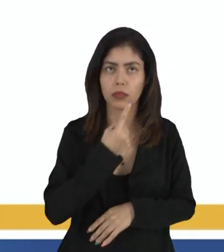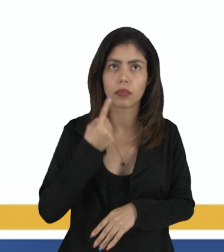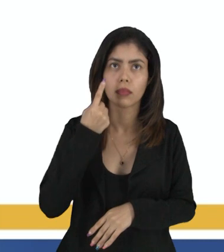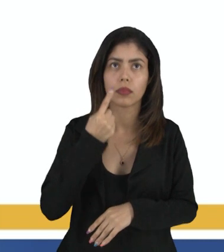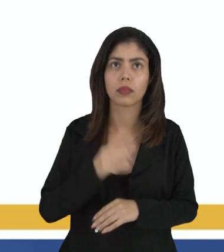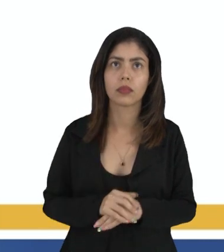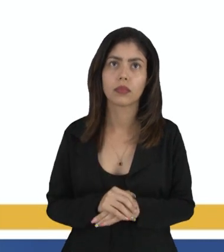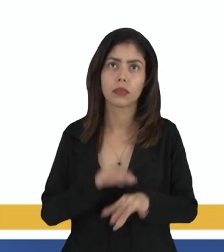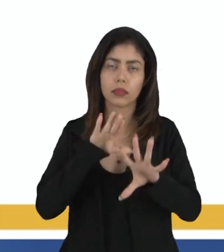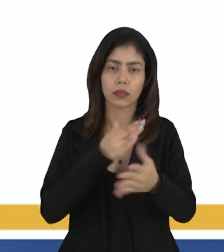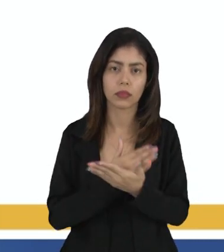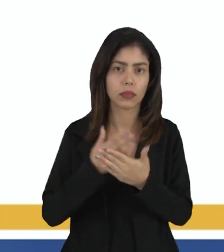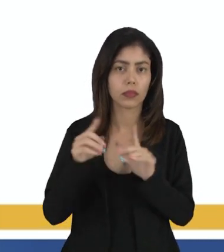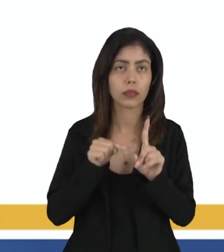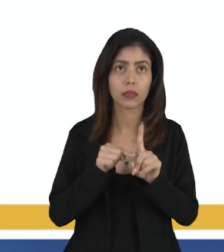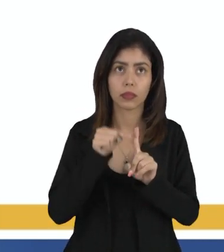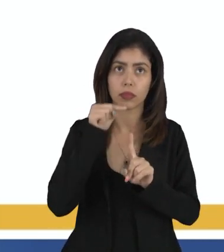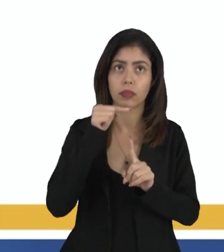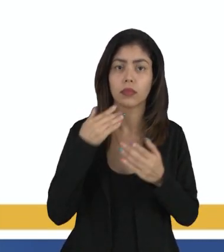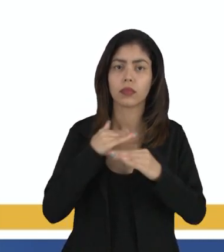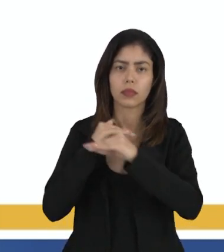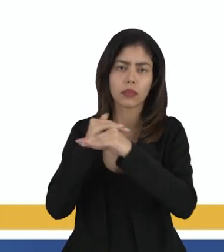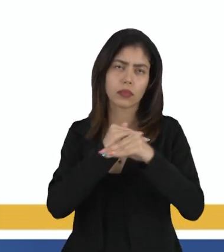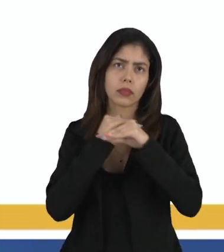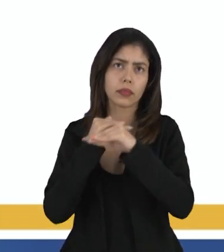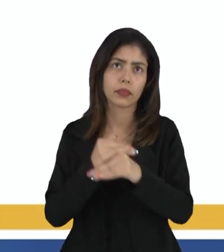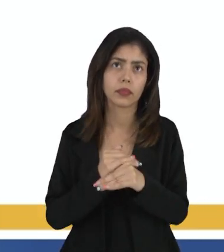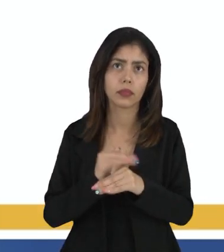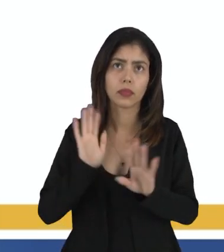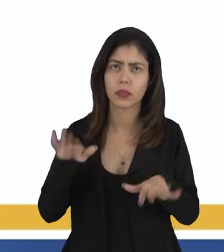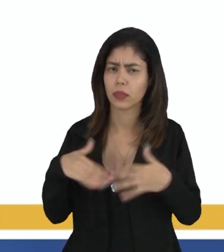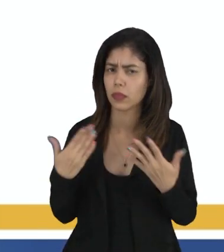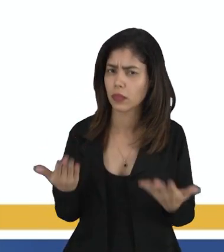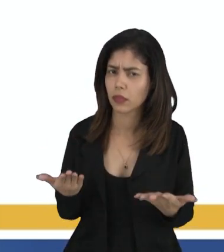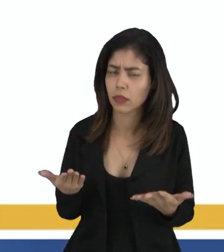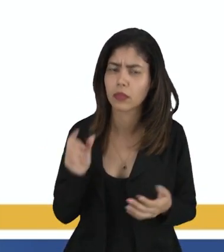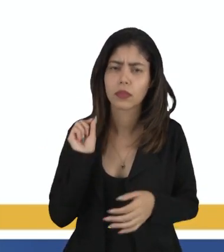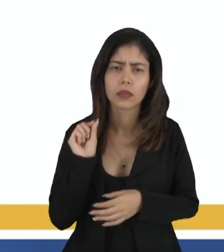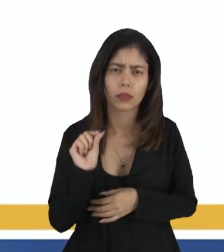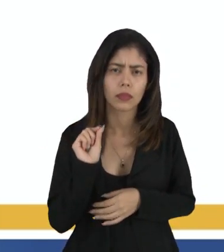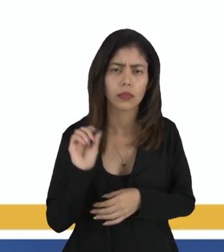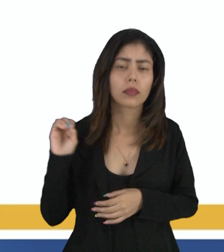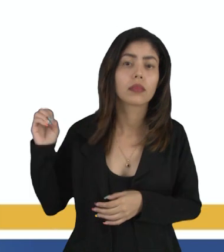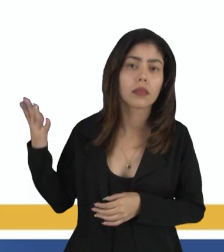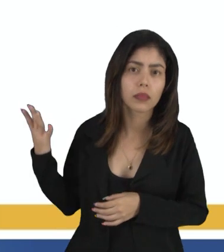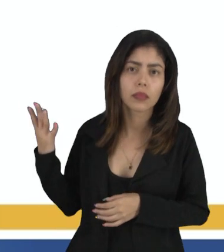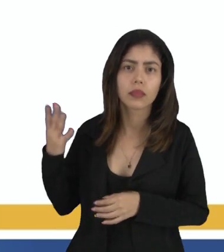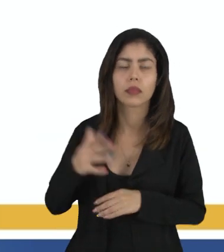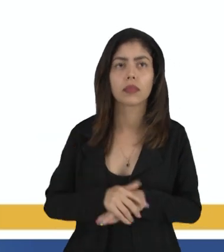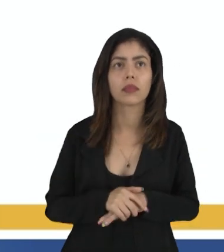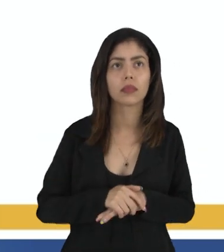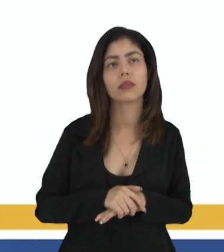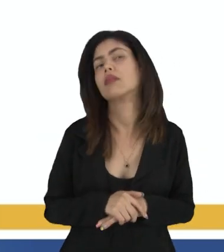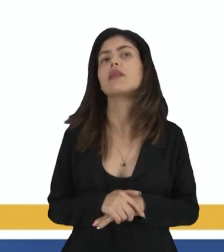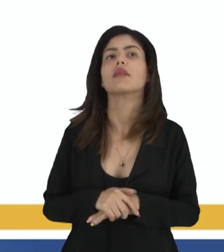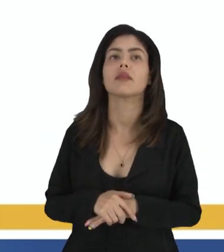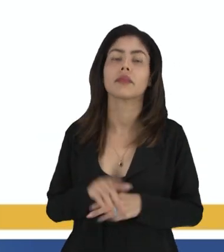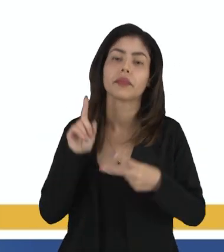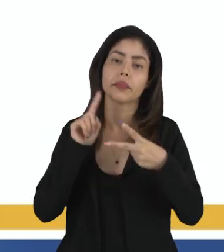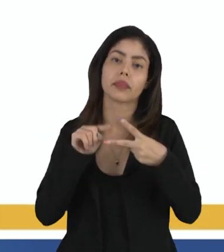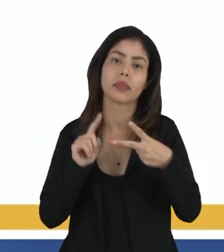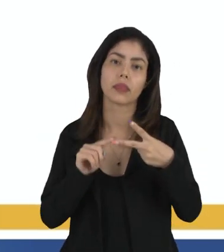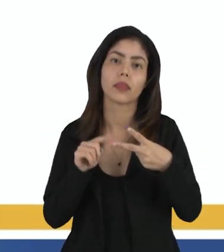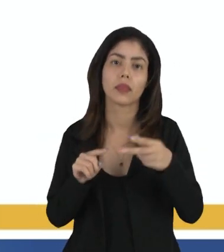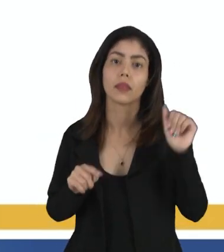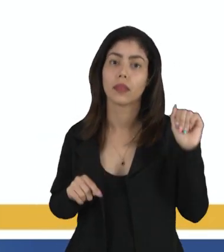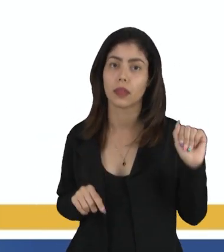1 hora. Sendo inicialmente as temperaturas iguais, é mais provável que ocorra. Então vamos entender a ideia da questão. Tem dois